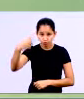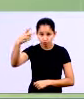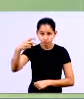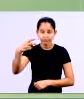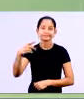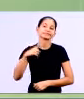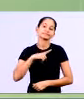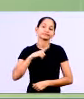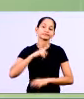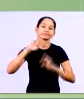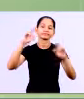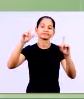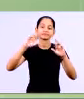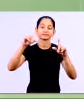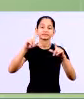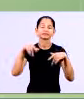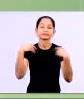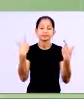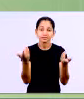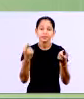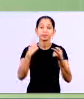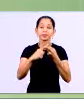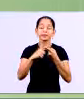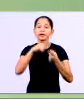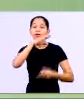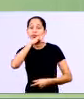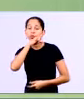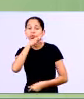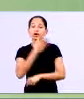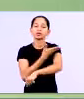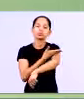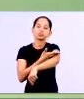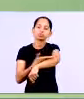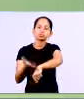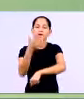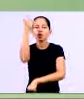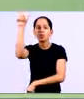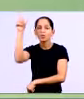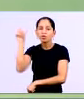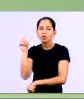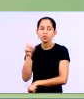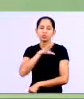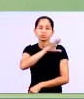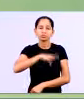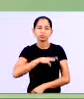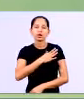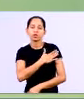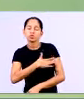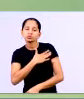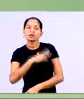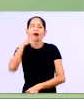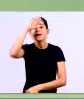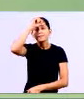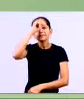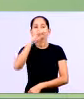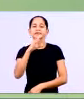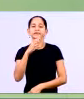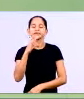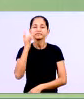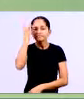brasileira, tem sido prejudicial para o prestígio da língua portuguesa no